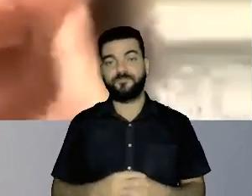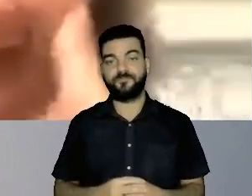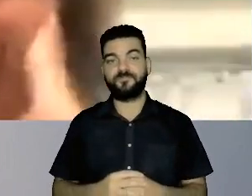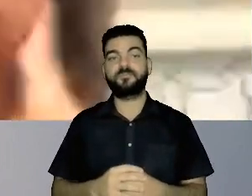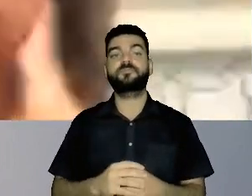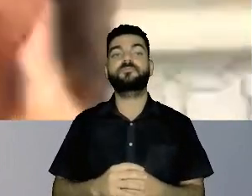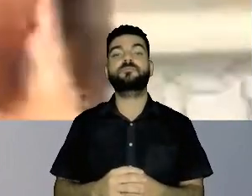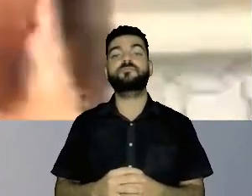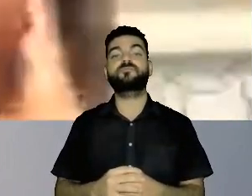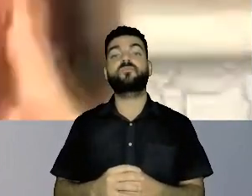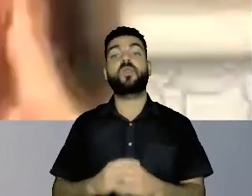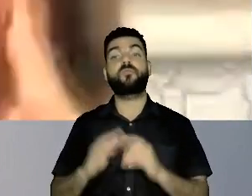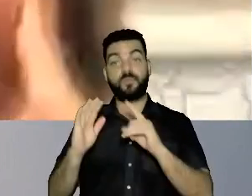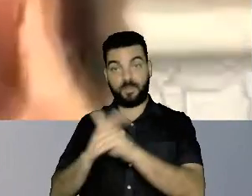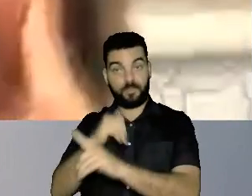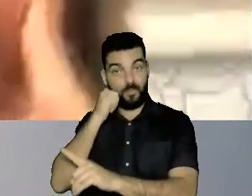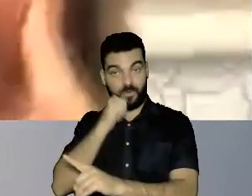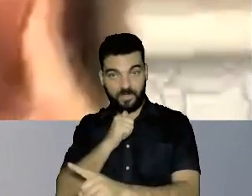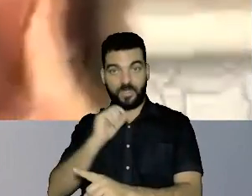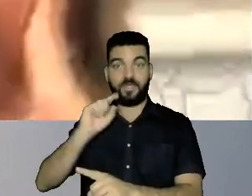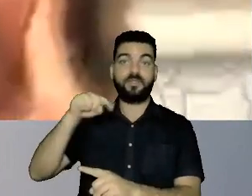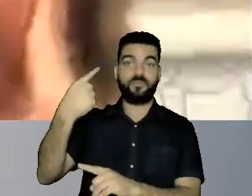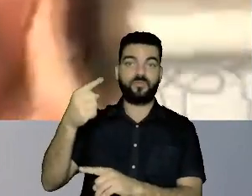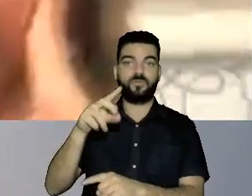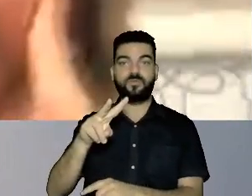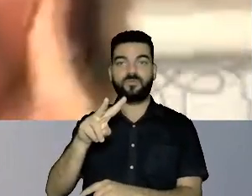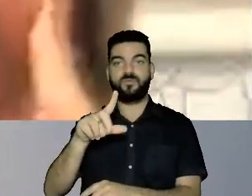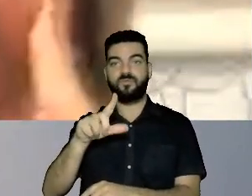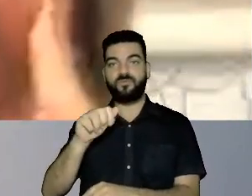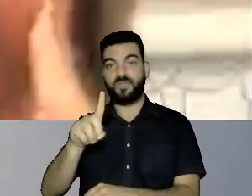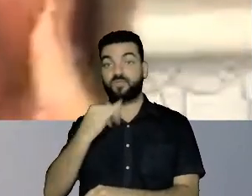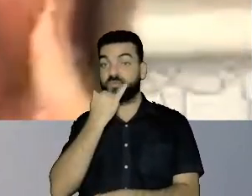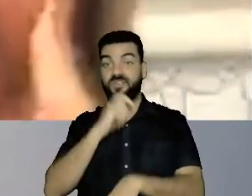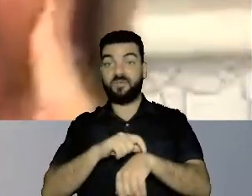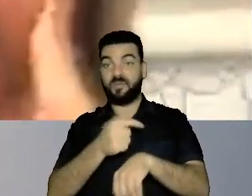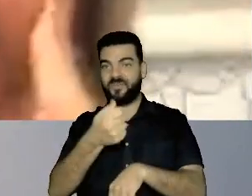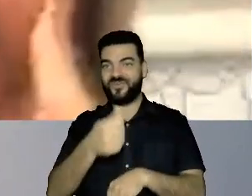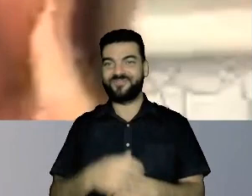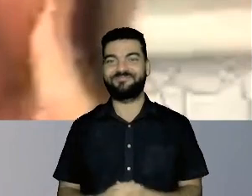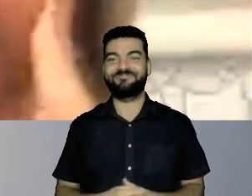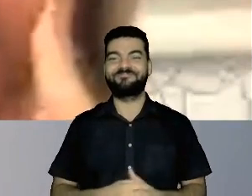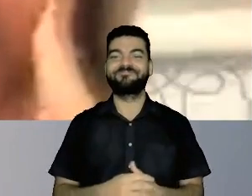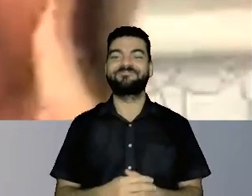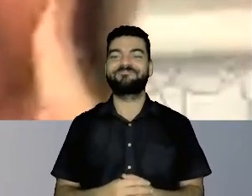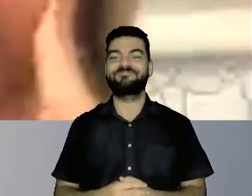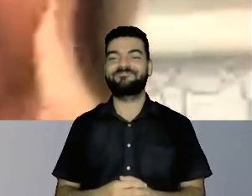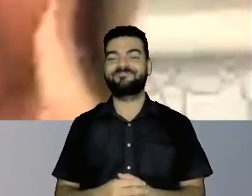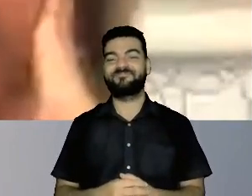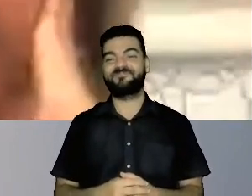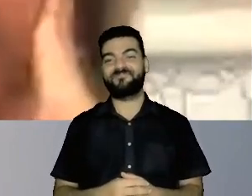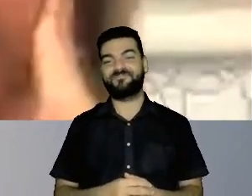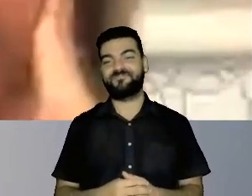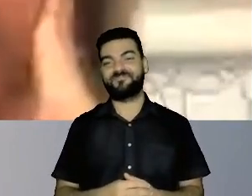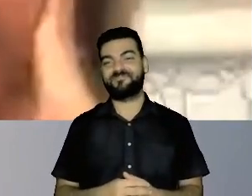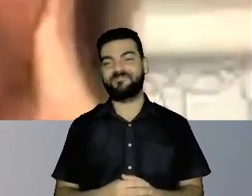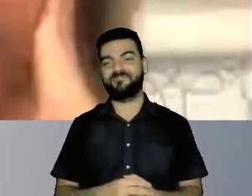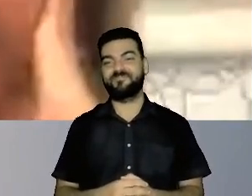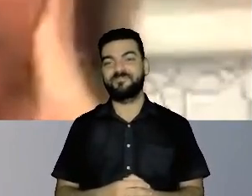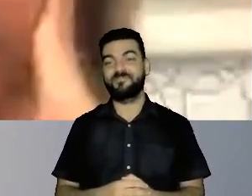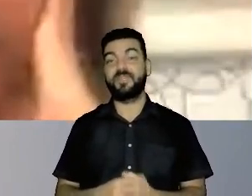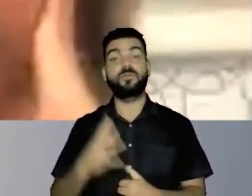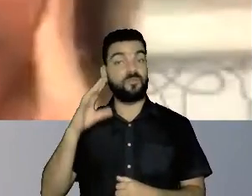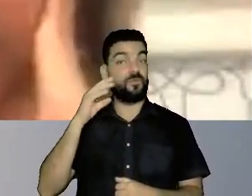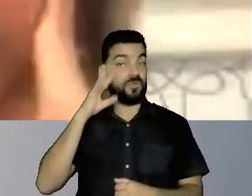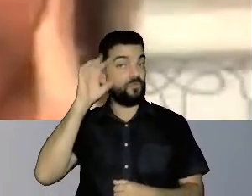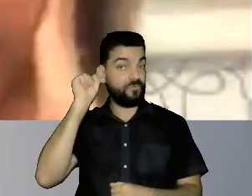essa falta de mulheres na arte? Eu devolvo a palavra a ela e depois eu vou passar para o nosso professor Vlad, que o tempo está